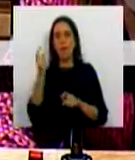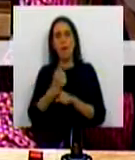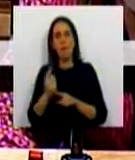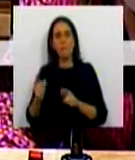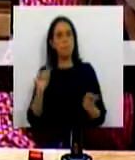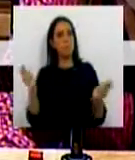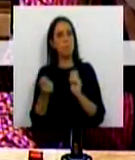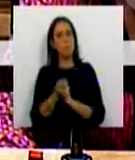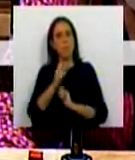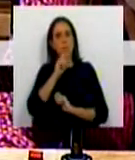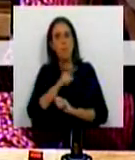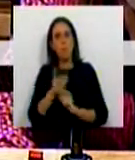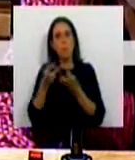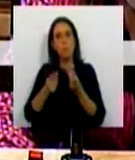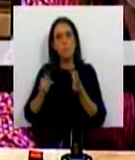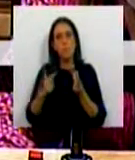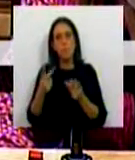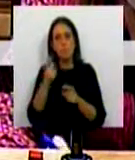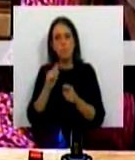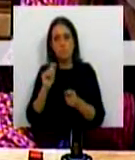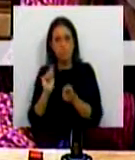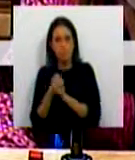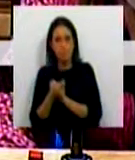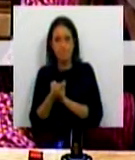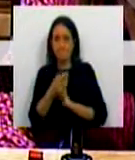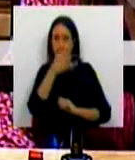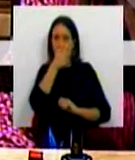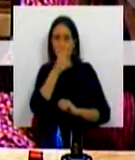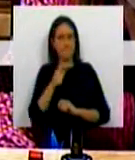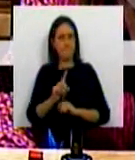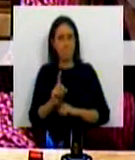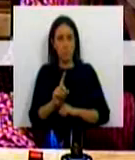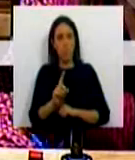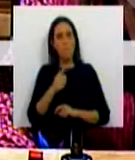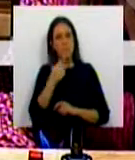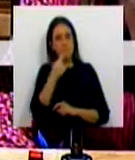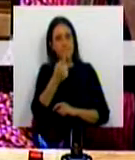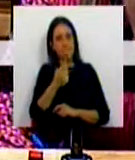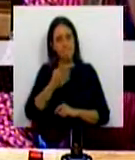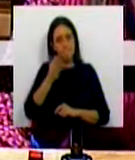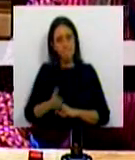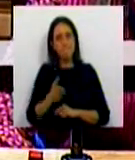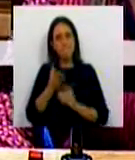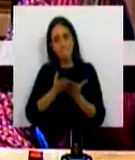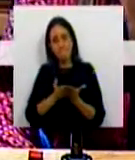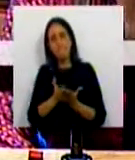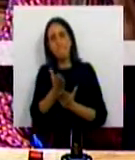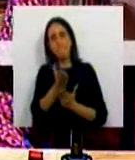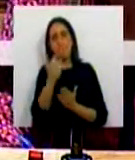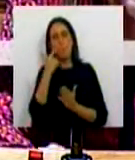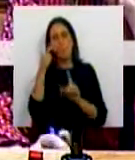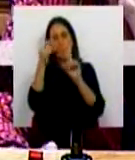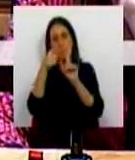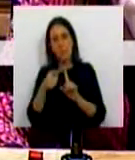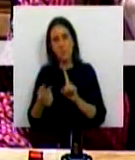orçamentos. Infelizmente não é assim, mas posso assegurar-vos que é a nossa firme intenção manter o rumo que definimos e alcançar as